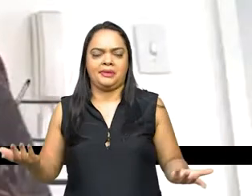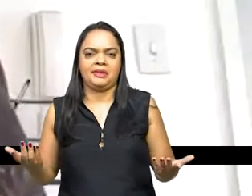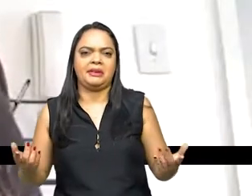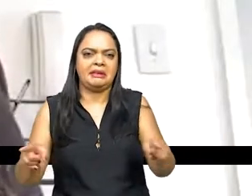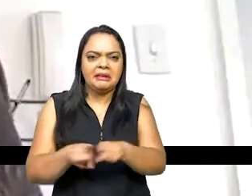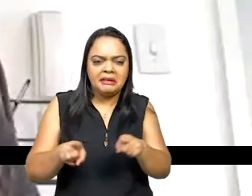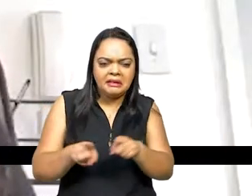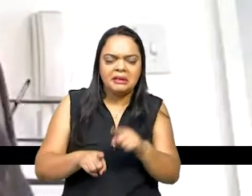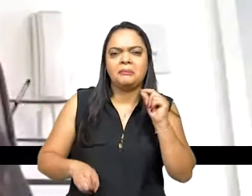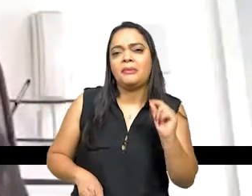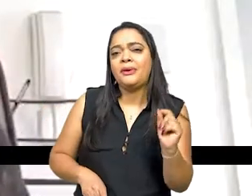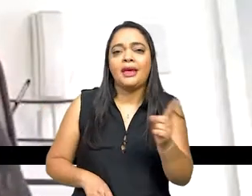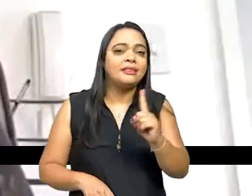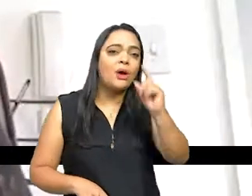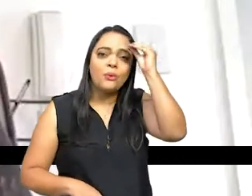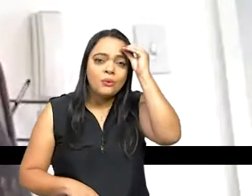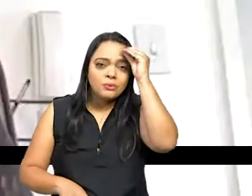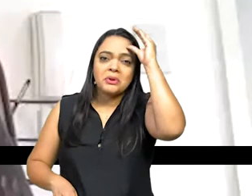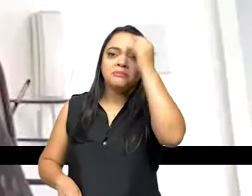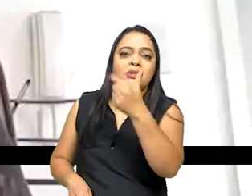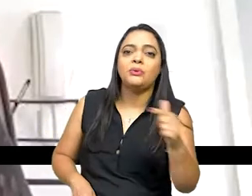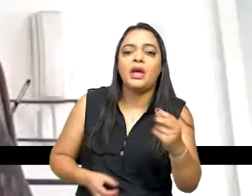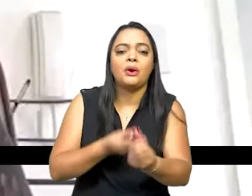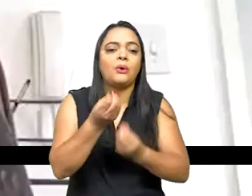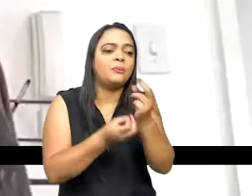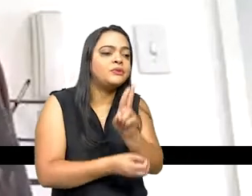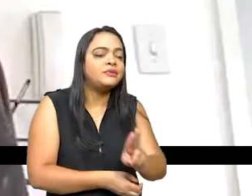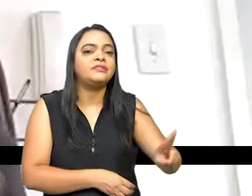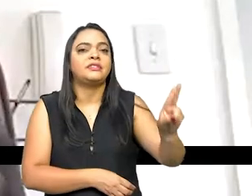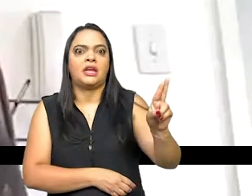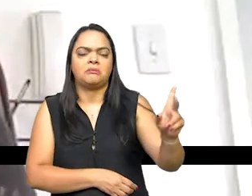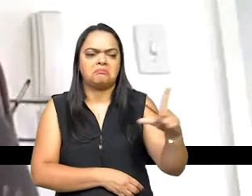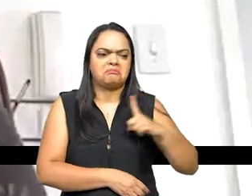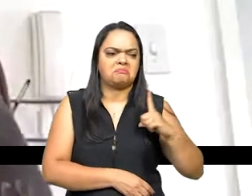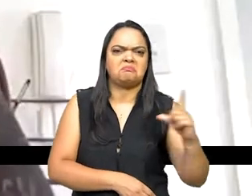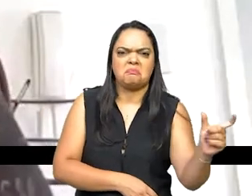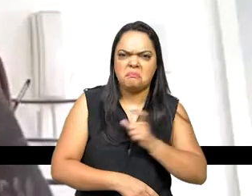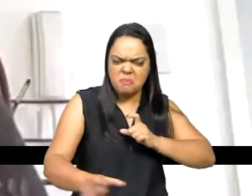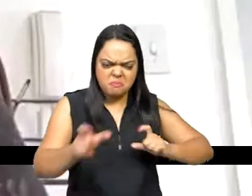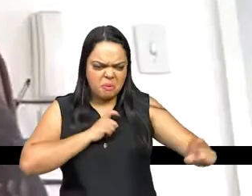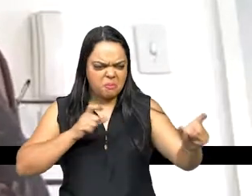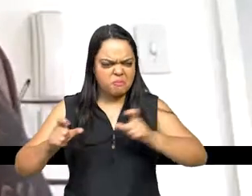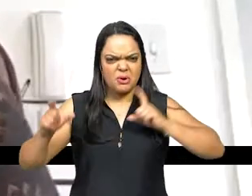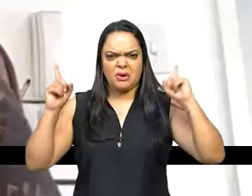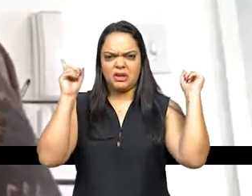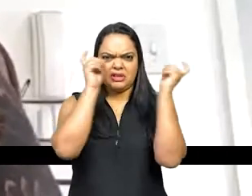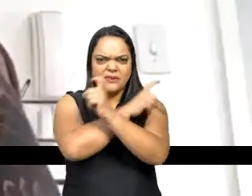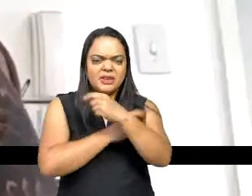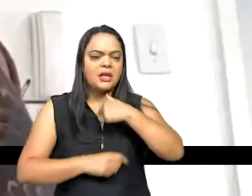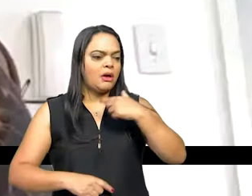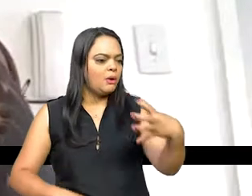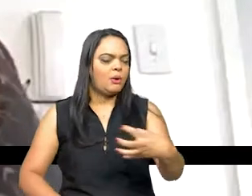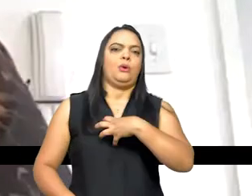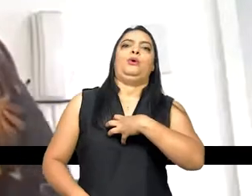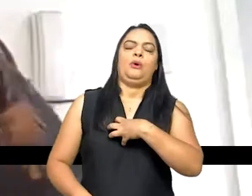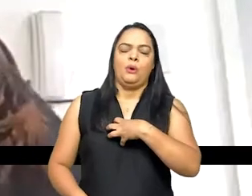muito depreciativa e um grande desconhecimento de como que as universidades funcionam, né? Então, foram ataques bastante duros naqueles dias. Eu confesso que eu fiquei